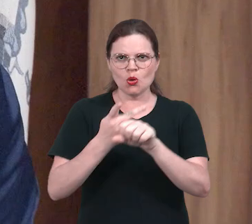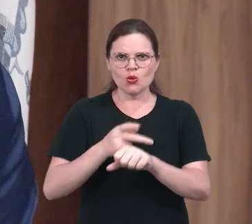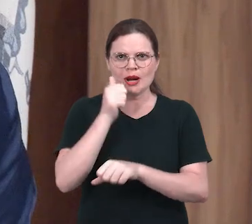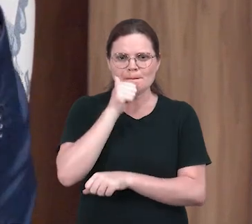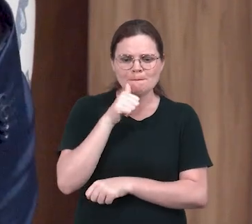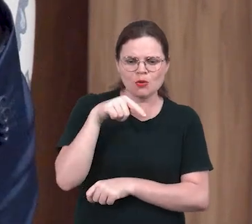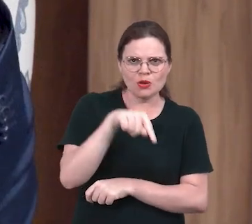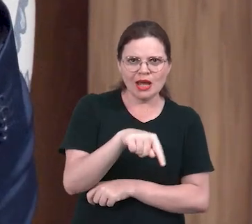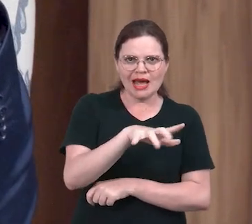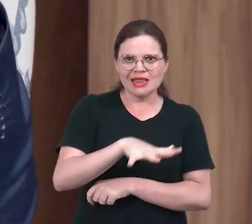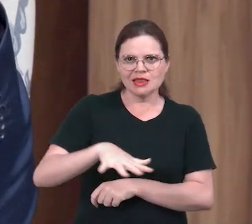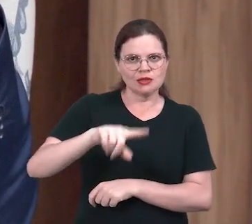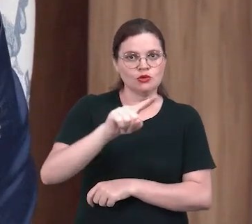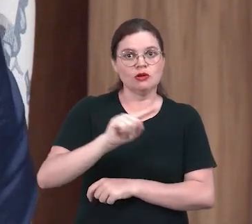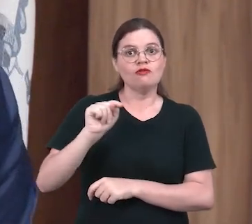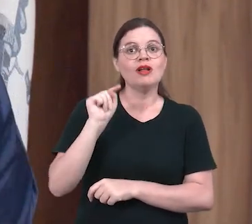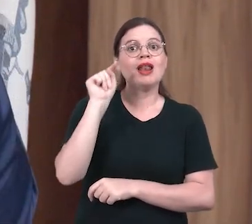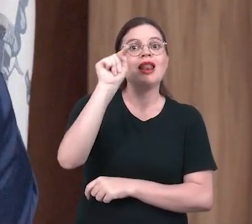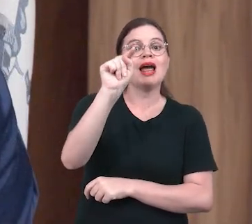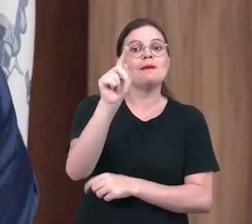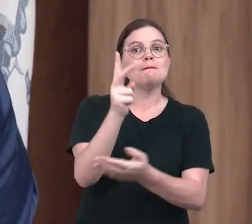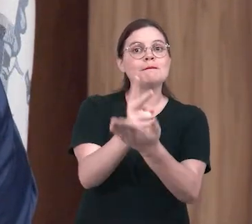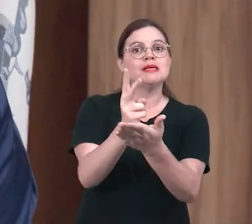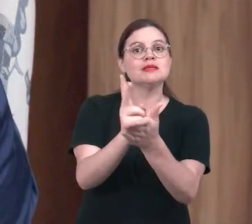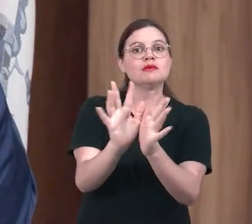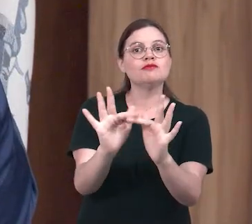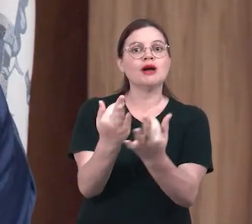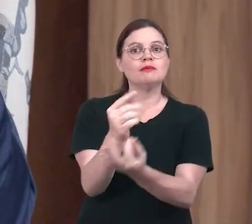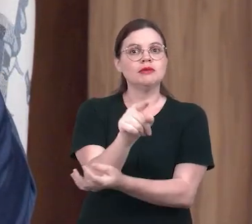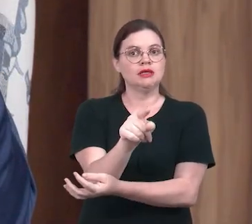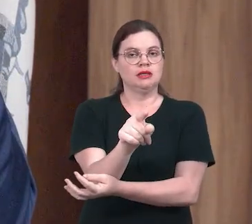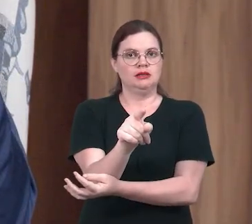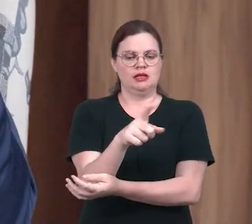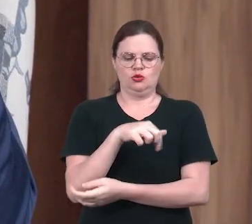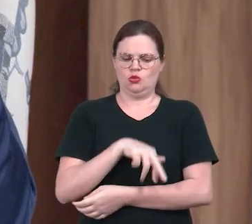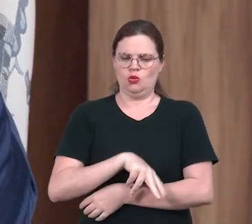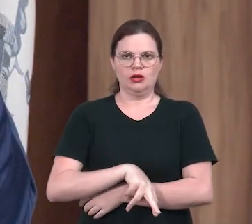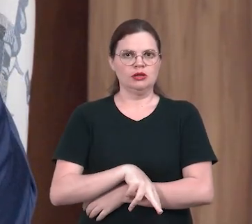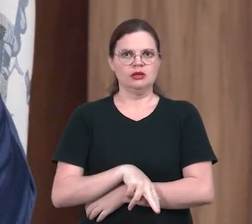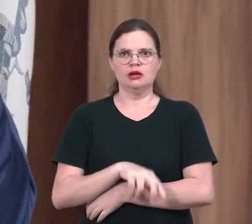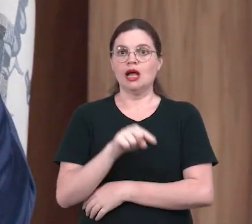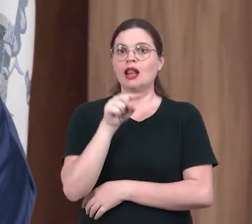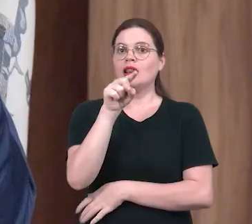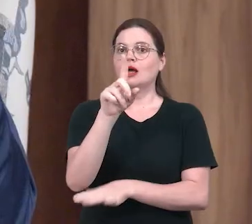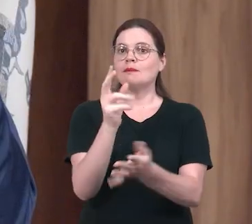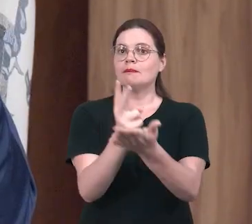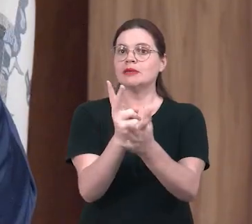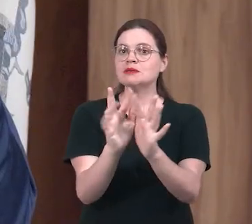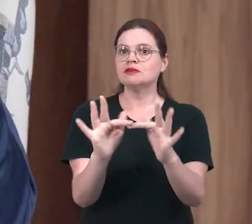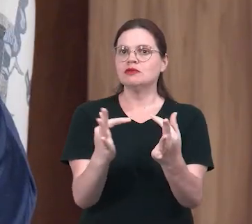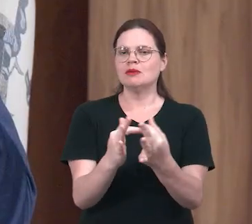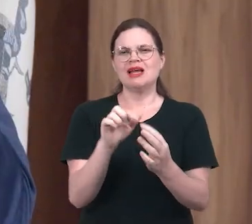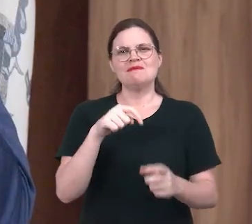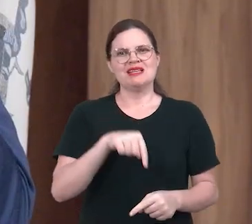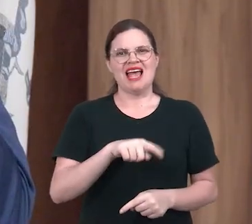uma discriminação, mas olha, é na família. Nossos filhos precisam de saber.